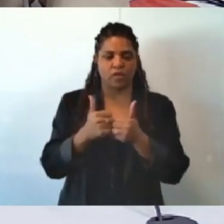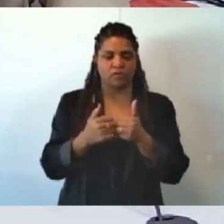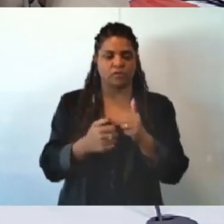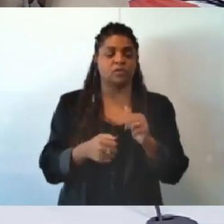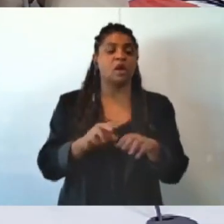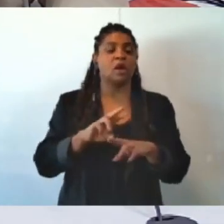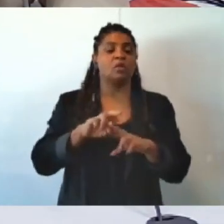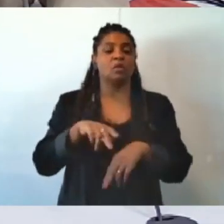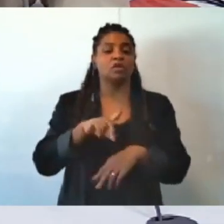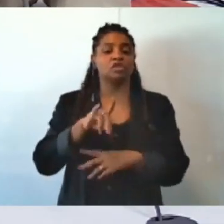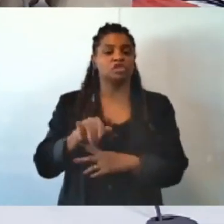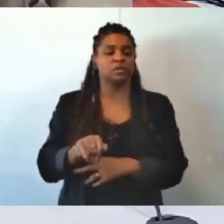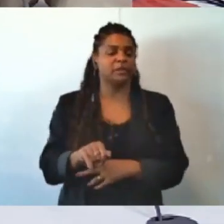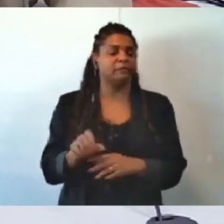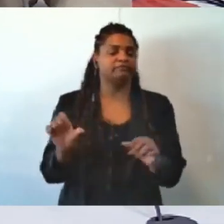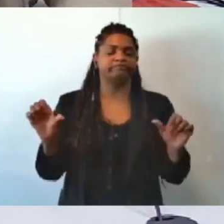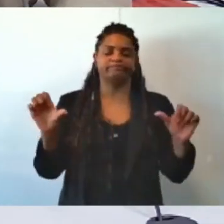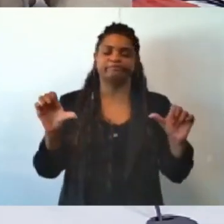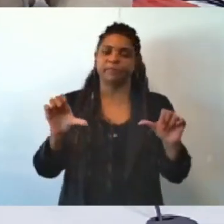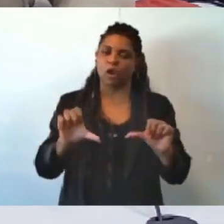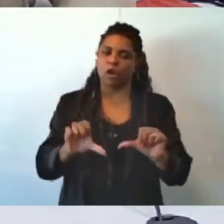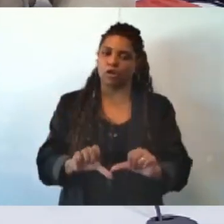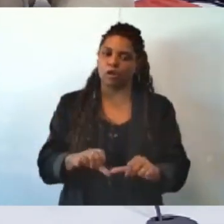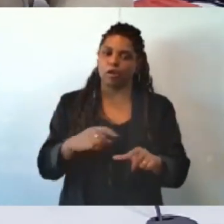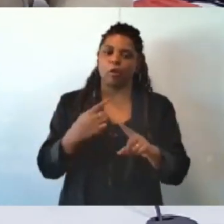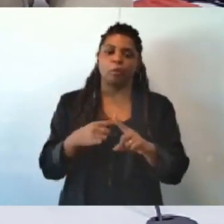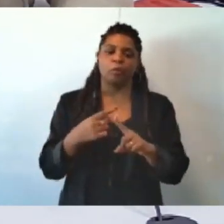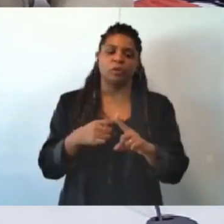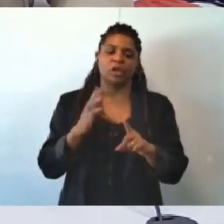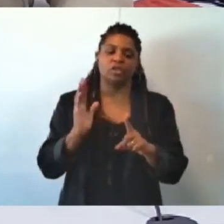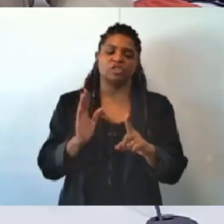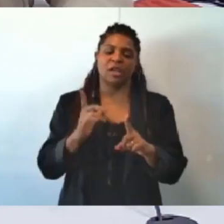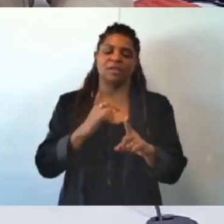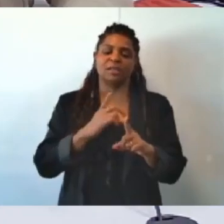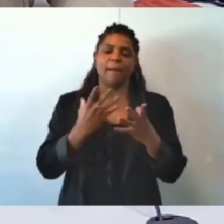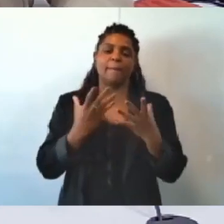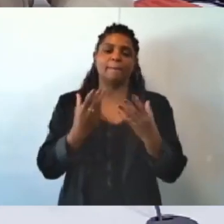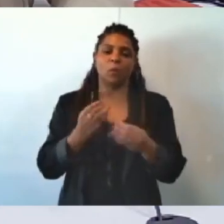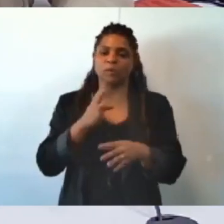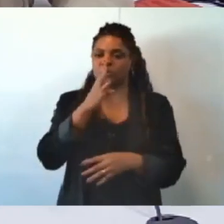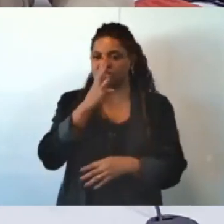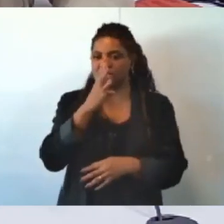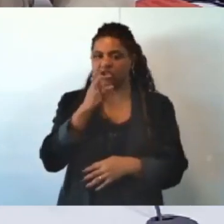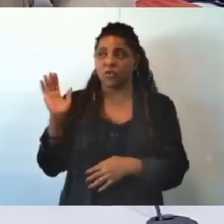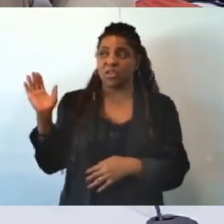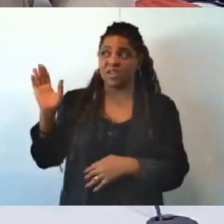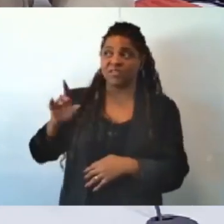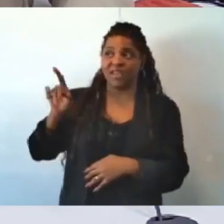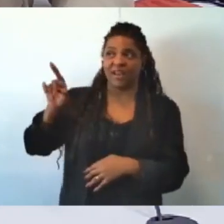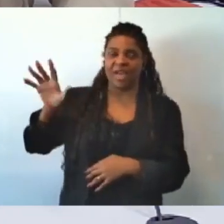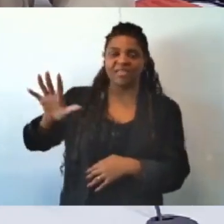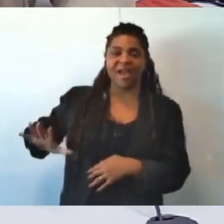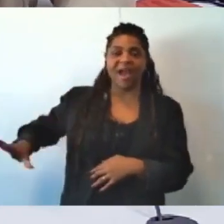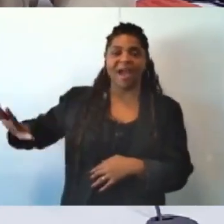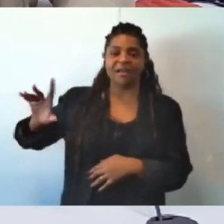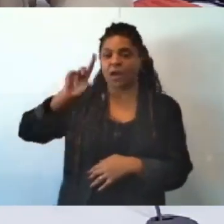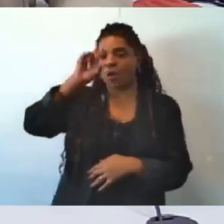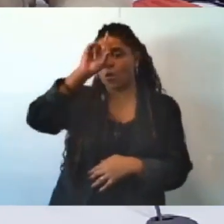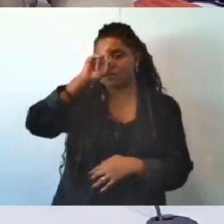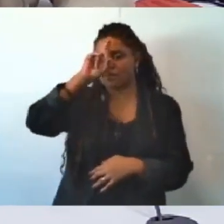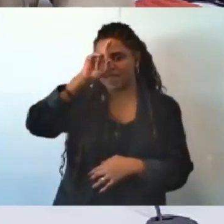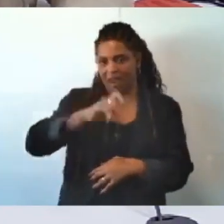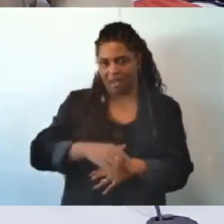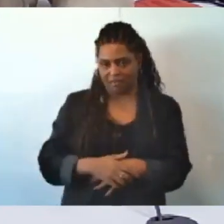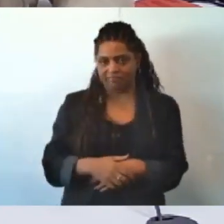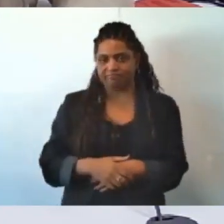porque já tem aquele trânsito que vem da região dos hospitais, entendeu? Que já é um caos, Francisco Salles,